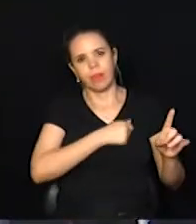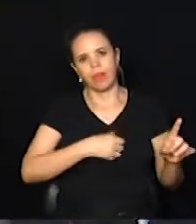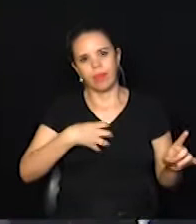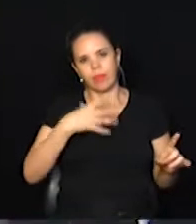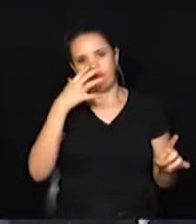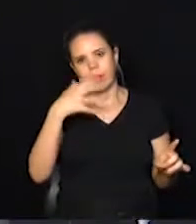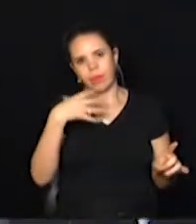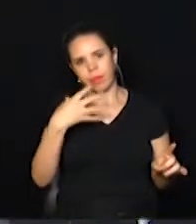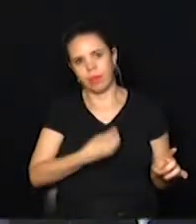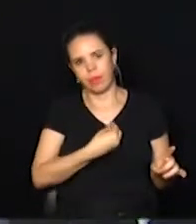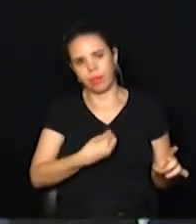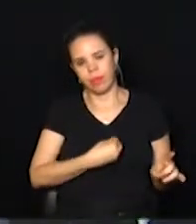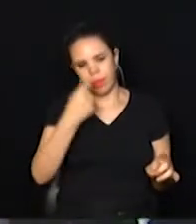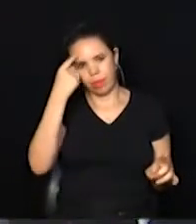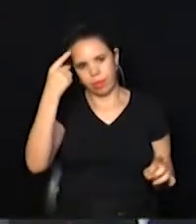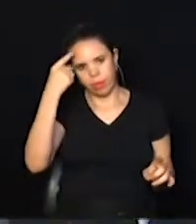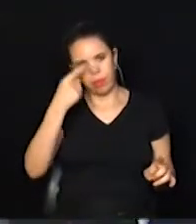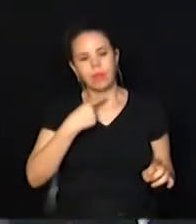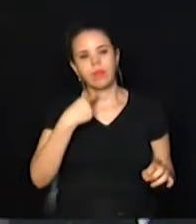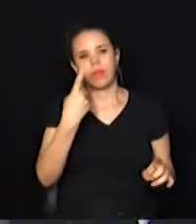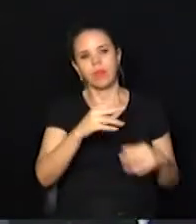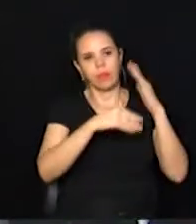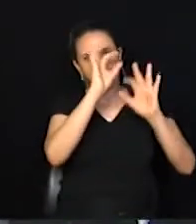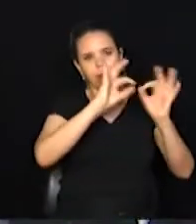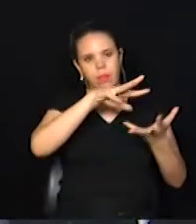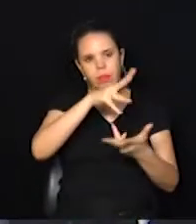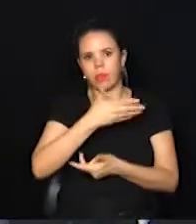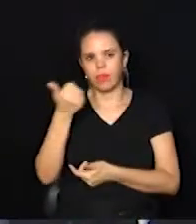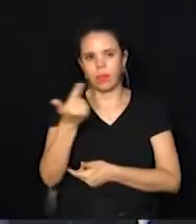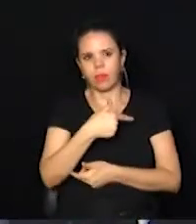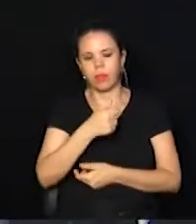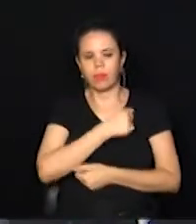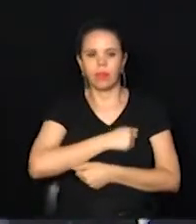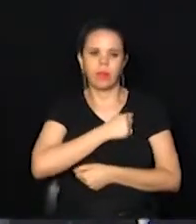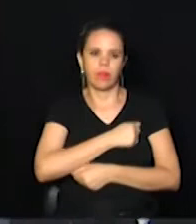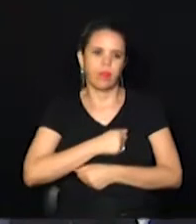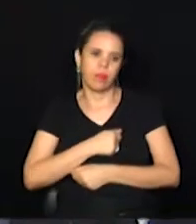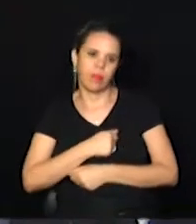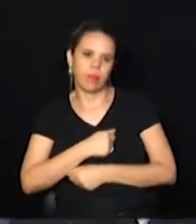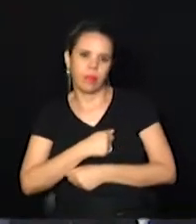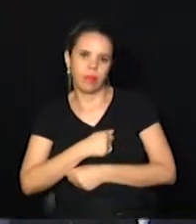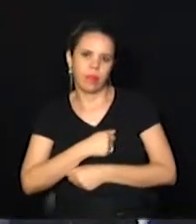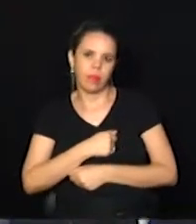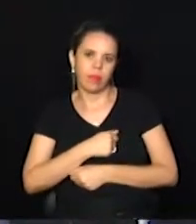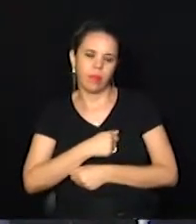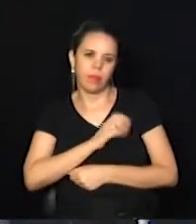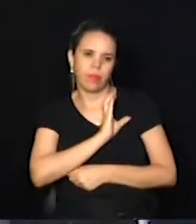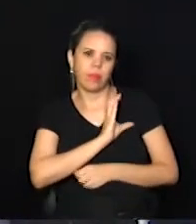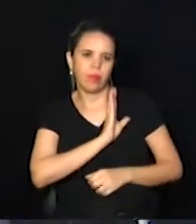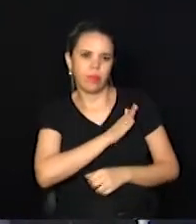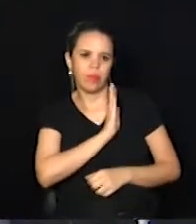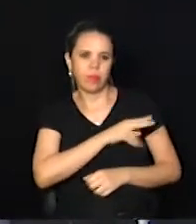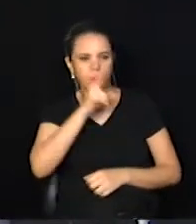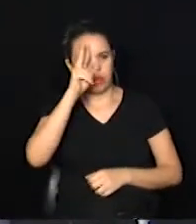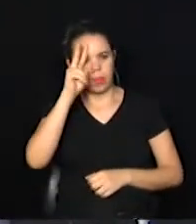vida, suas ideias e sua vontade de construir um mundo melhor nos fazem muita falta. Saltam no meu coração as lembranças de você